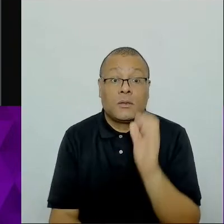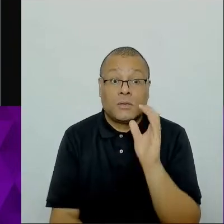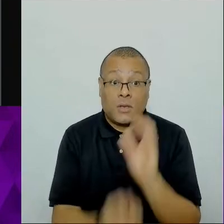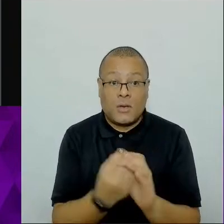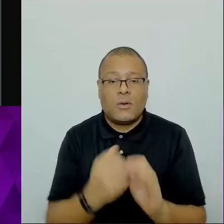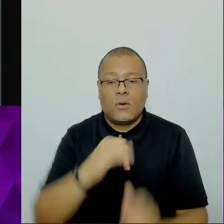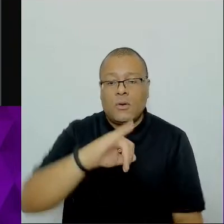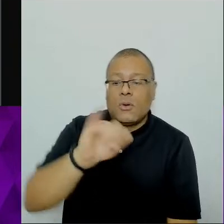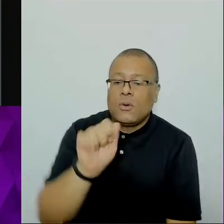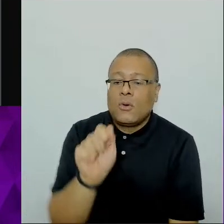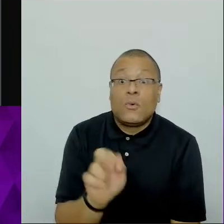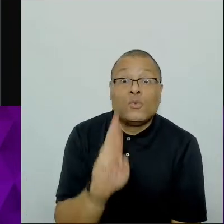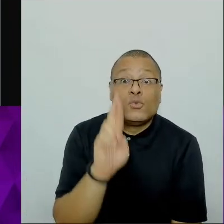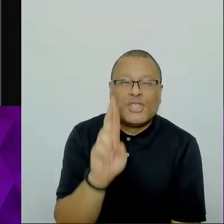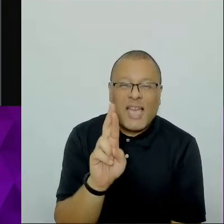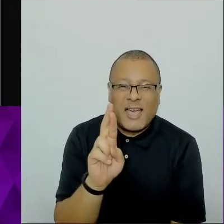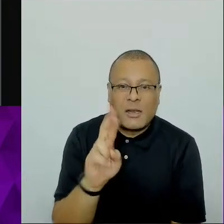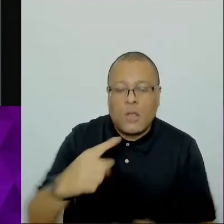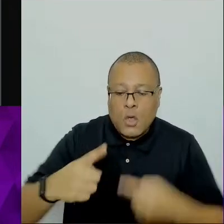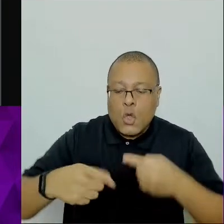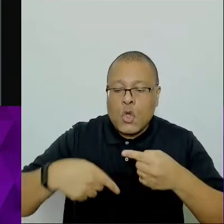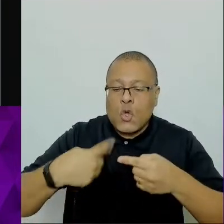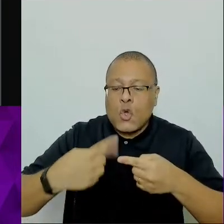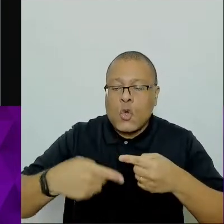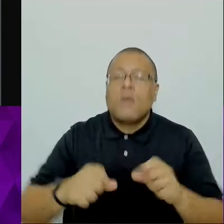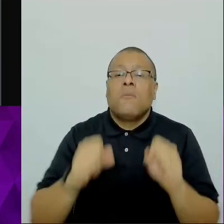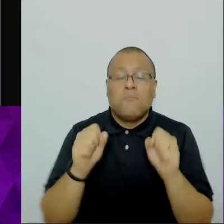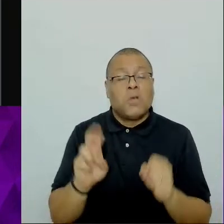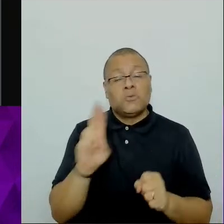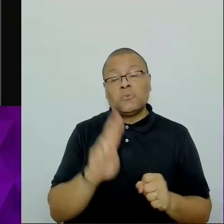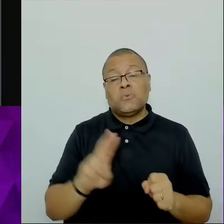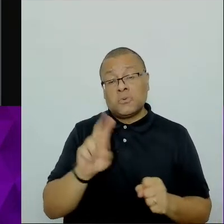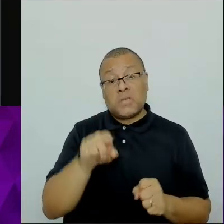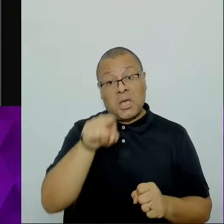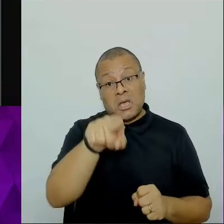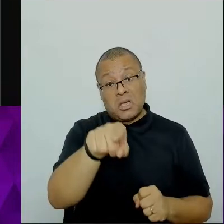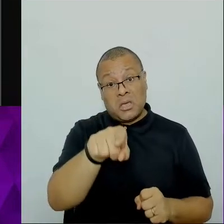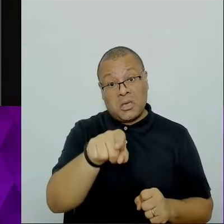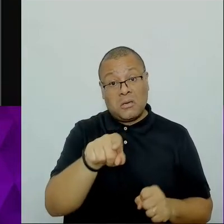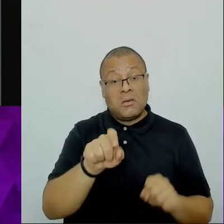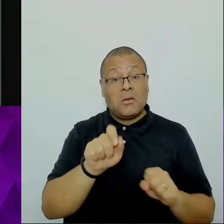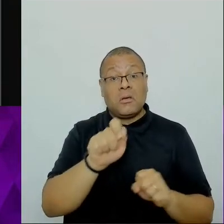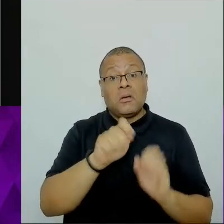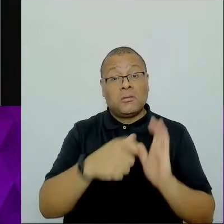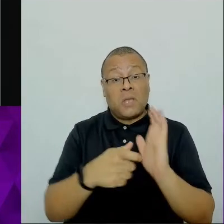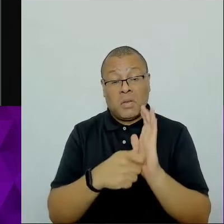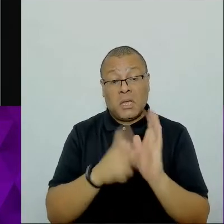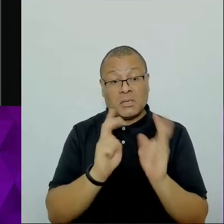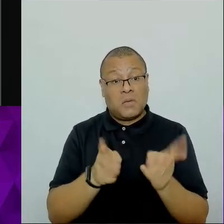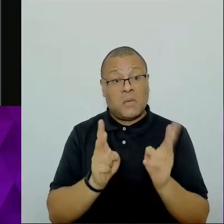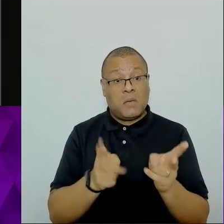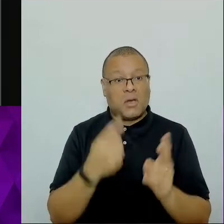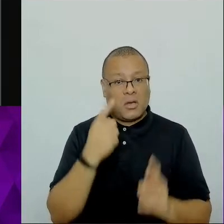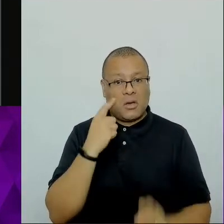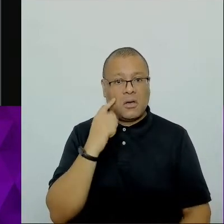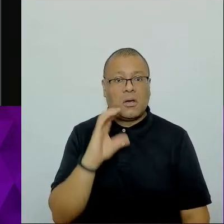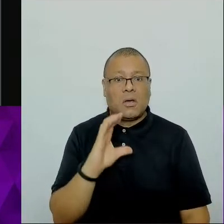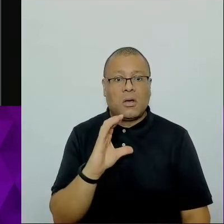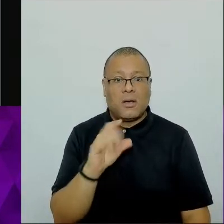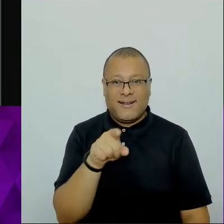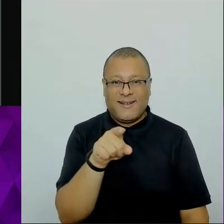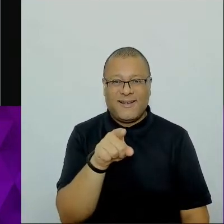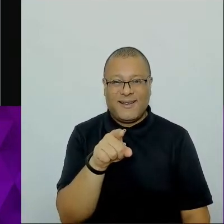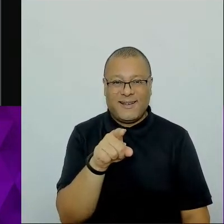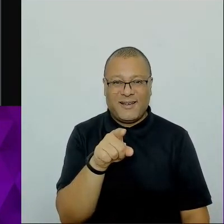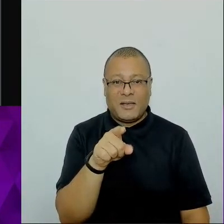com esse application aqui, eu conseguiria usar esse jar tanto nessa minha aplicação, deixa eu ver o config dela aqui, essa aqui que está